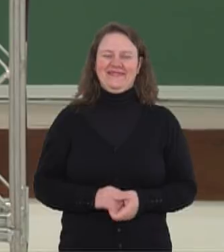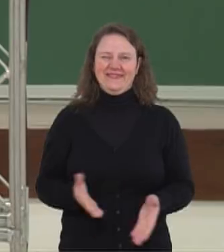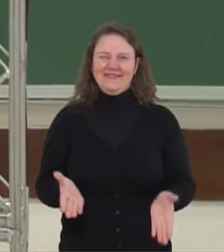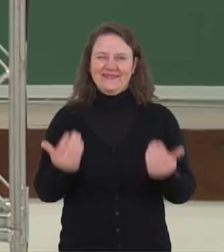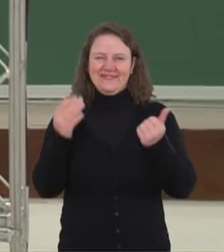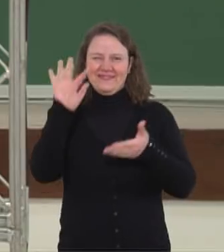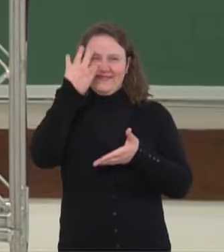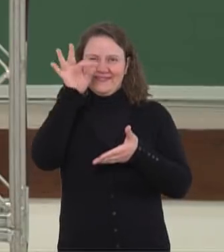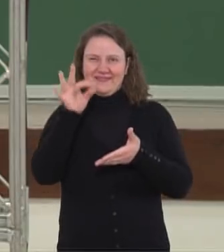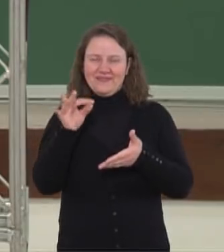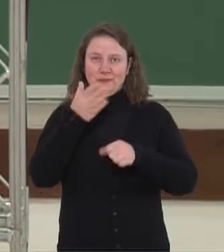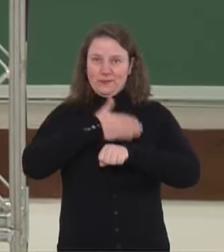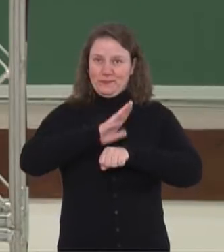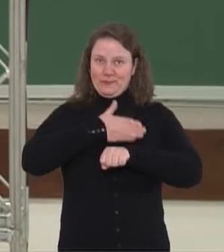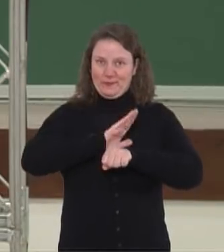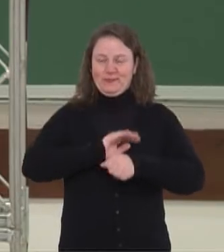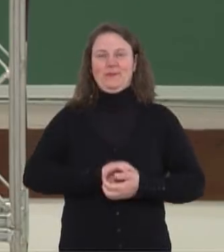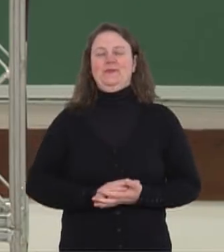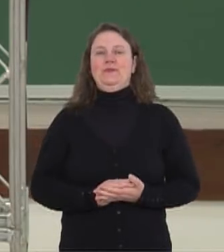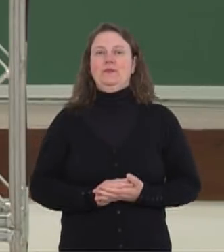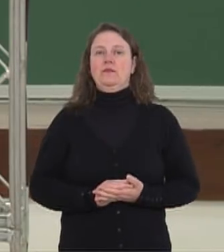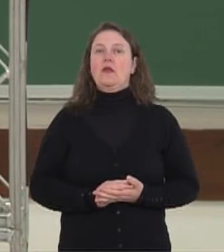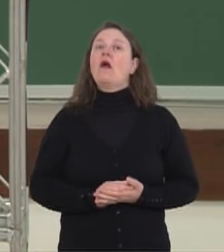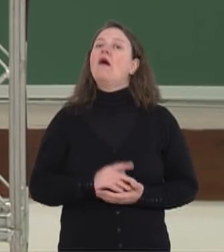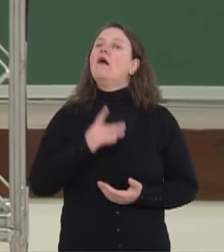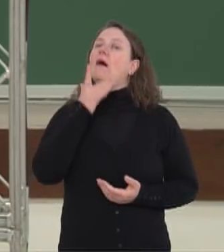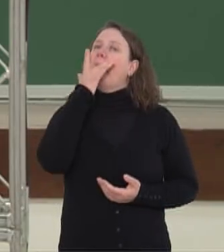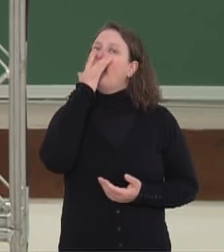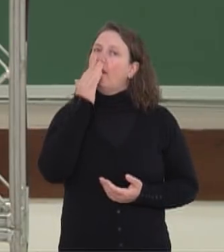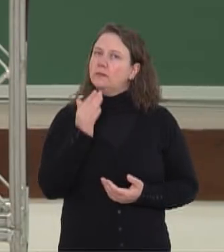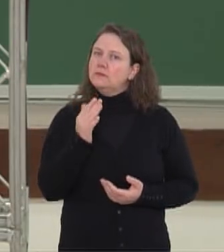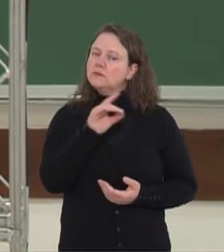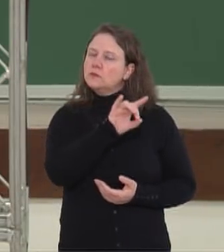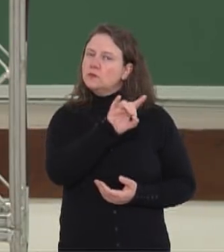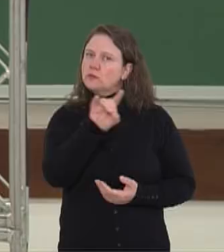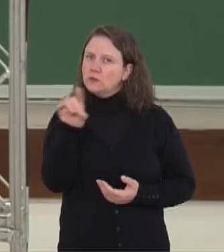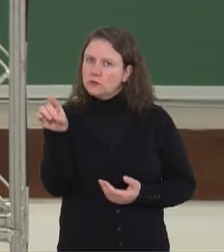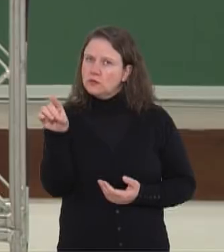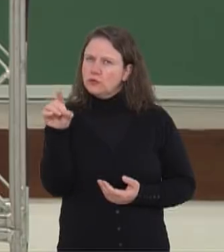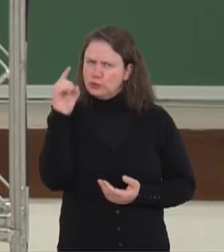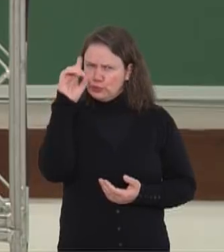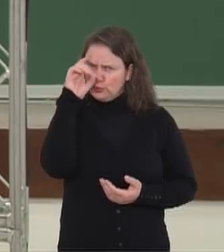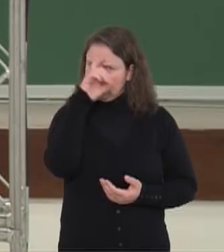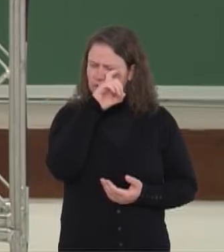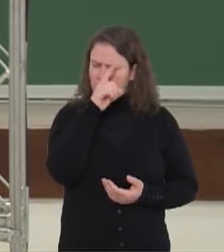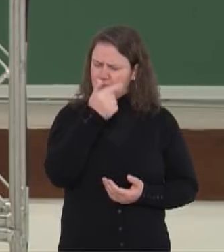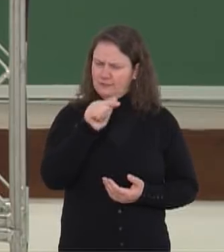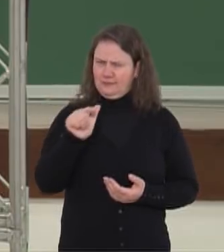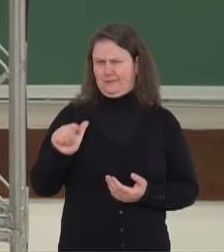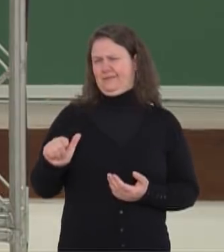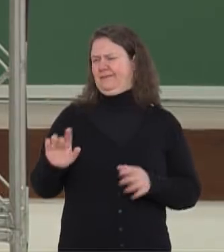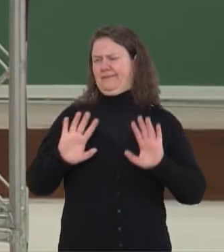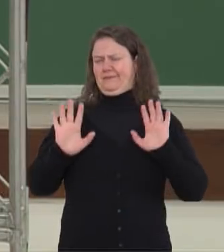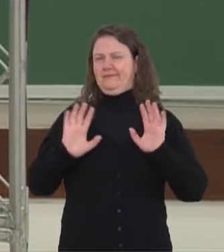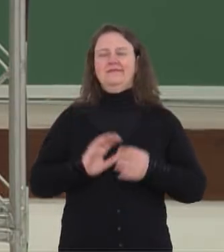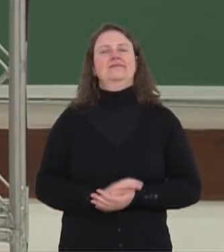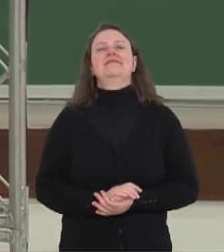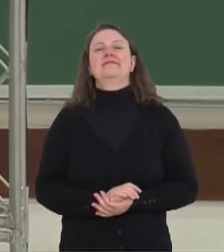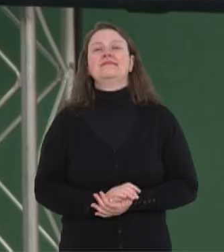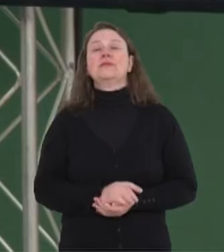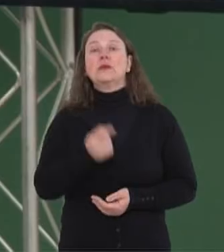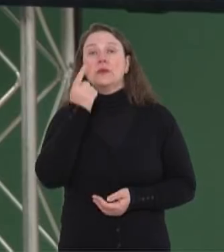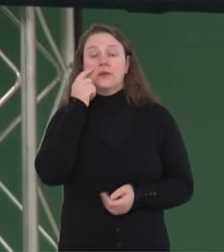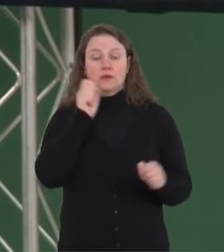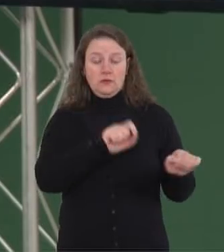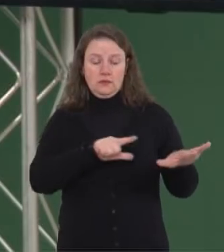Vamos à correção desse exercício? Eu acho que vocês não tiveram tanta dificuldade assim, né? Olha só, os